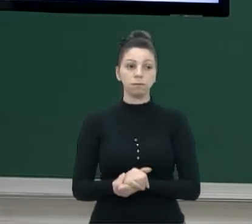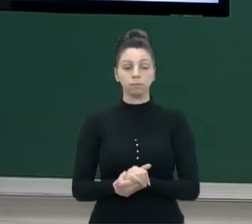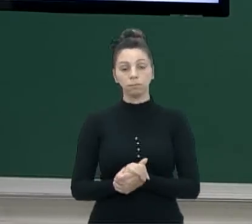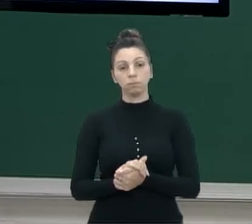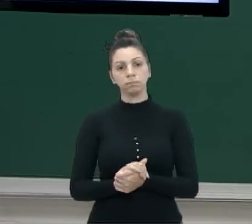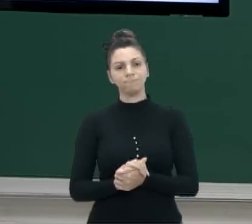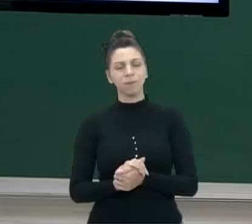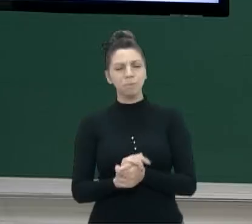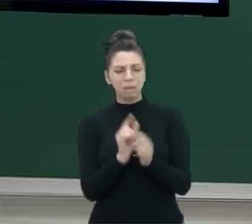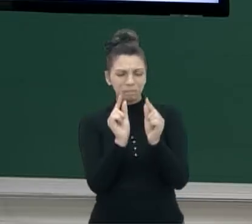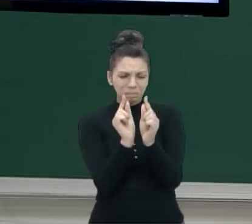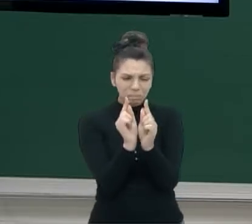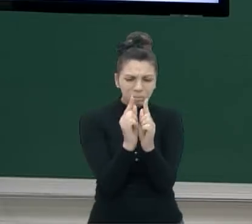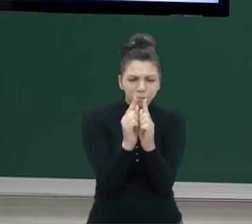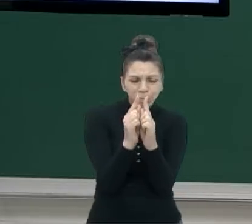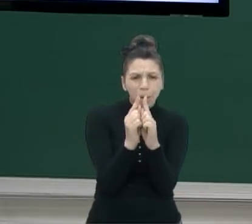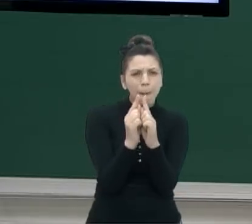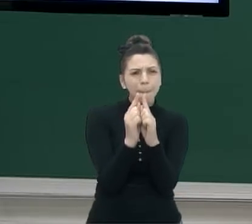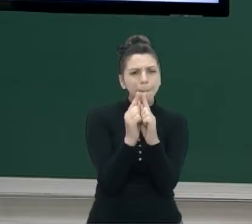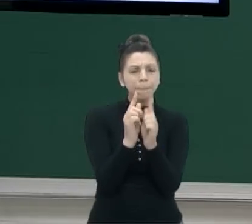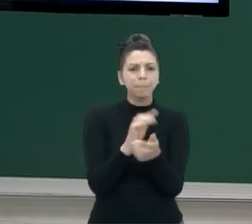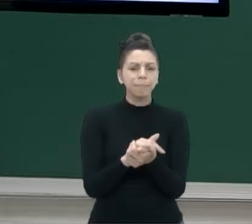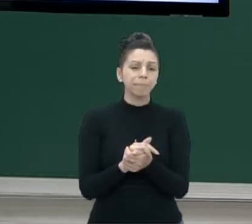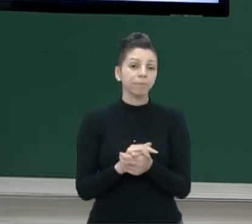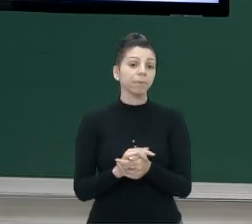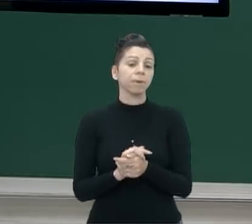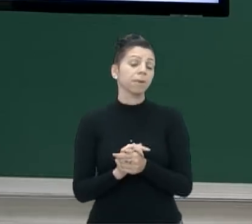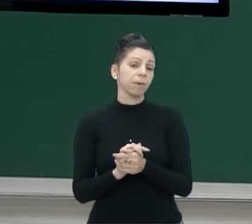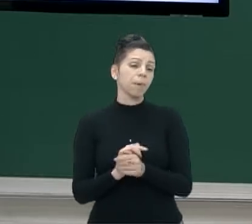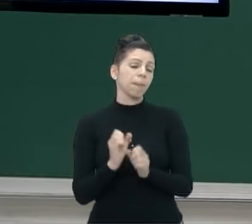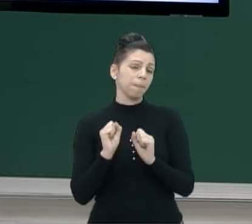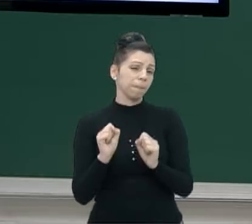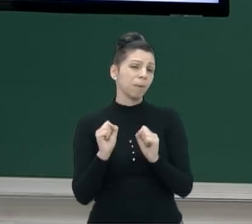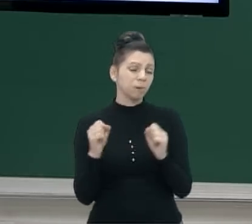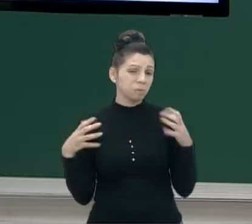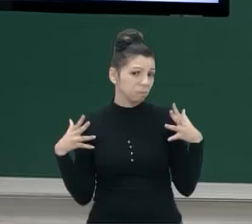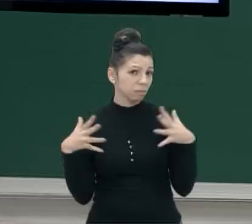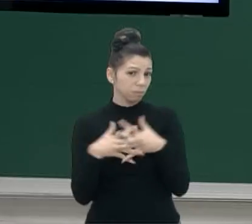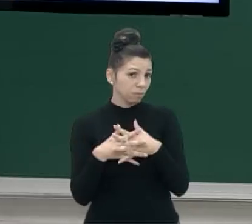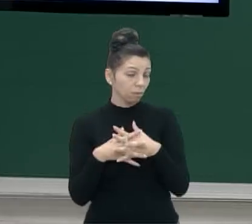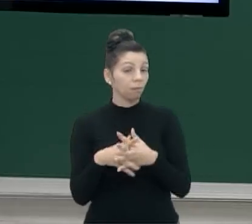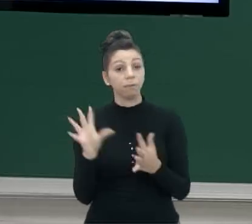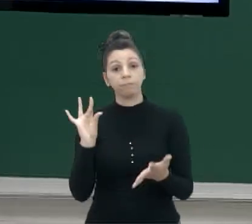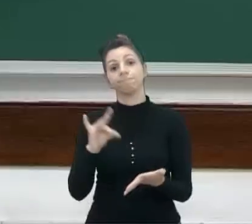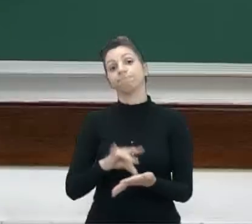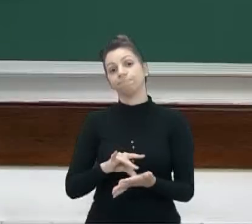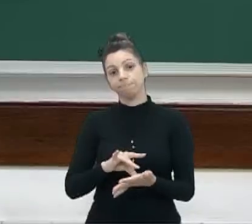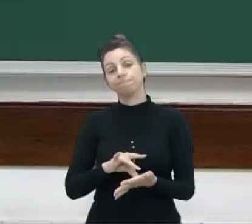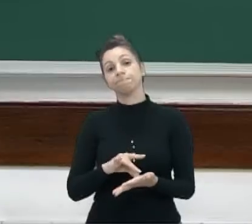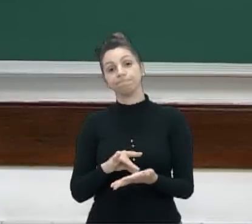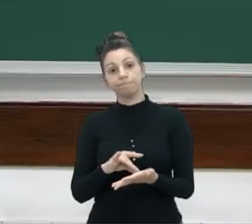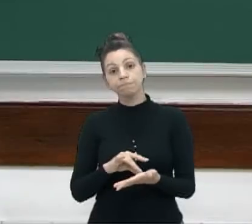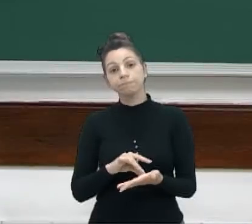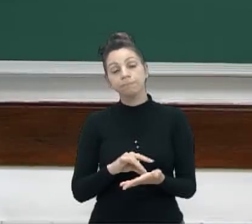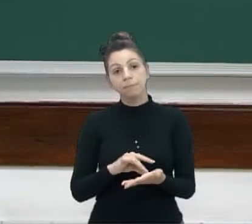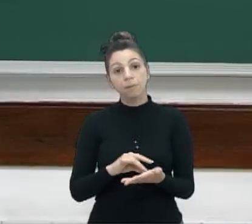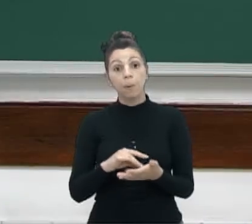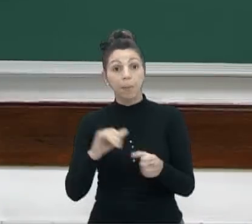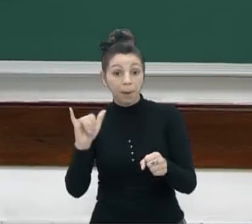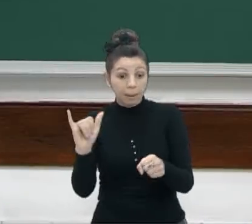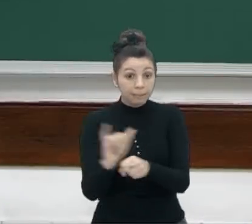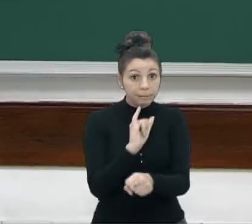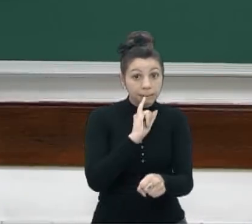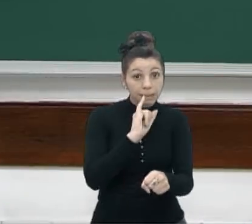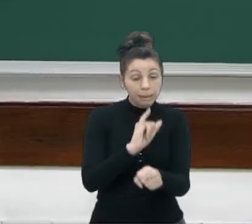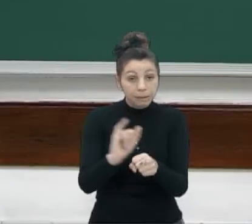tão pequenininho esse pedaço aqui, eu poderia ter me confundido. É verdade. Ah, então a estratégia do